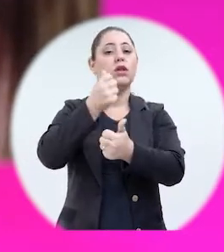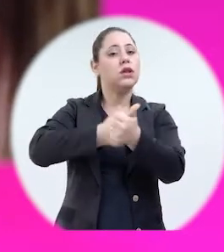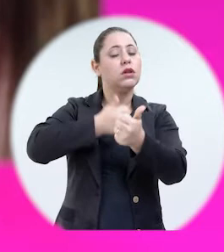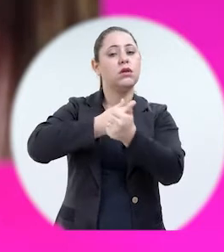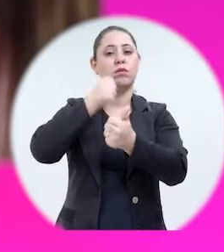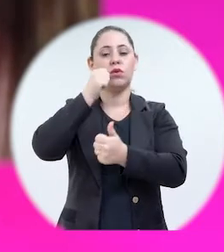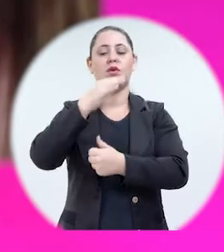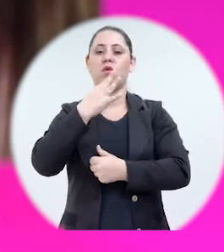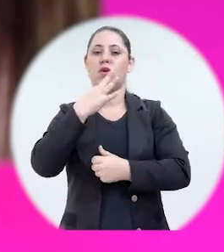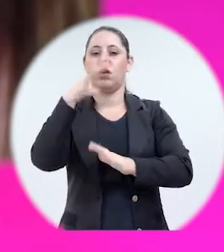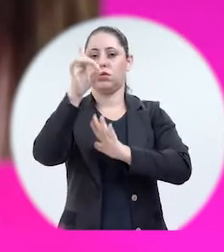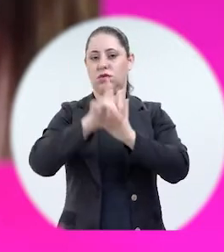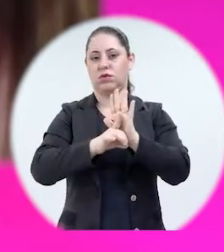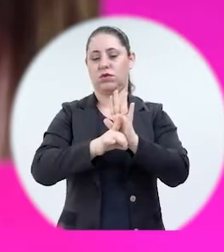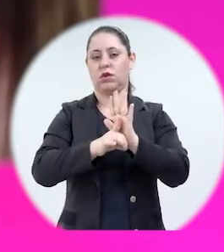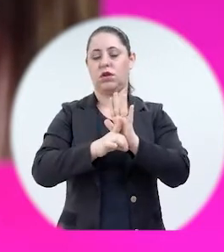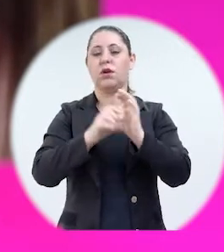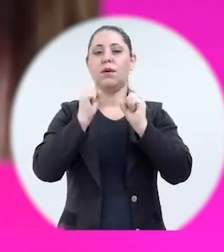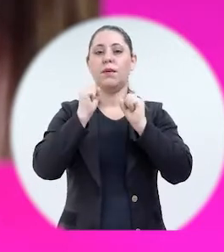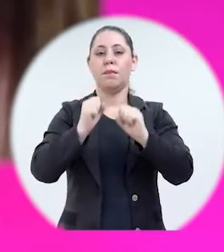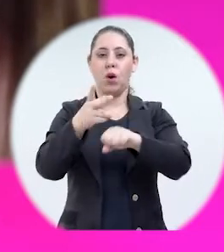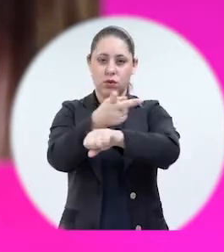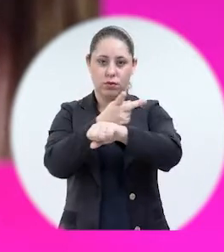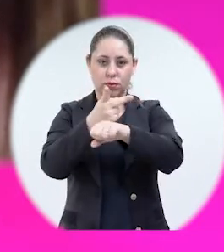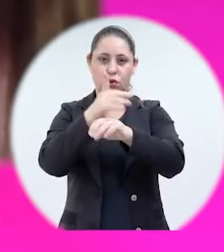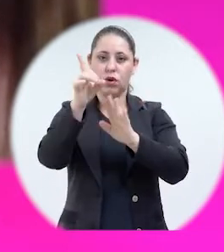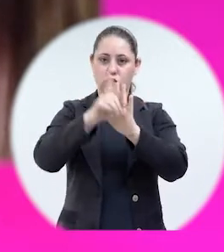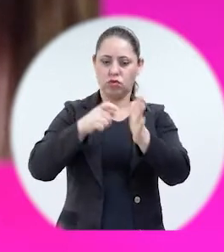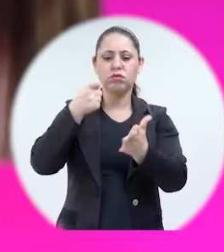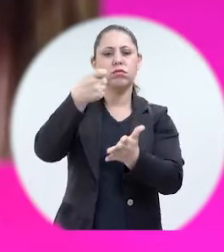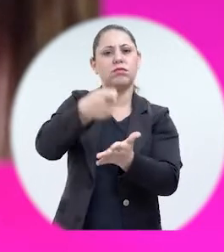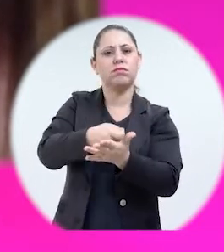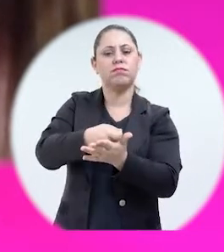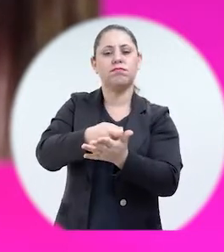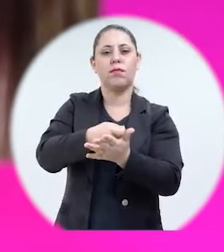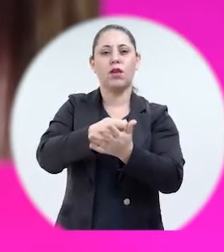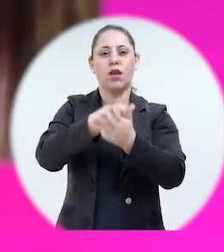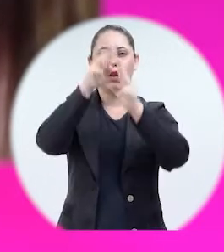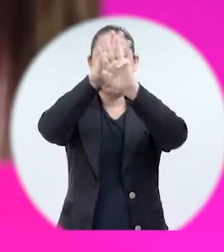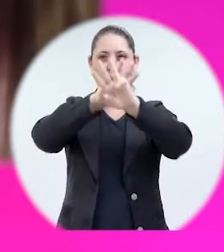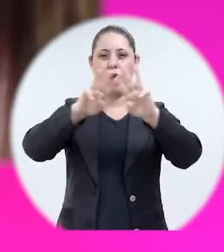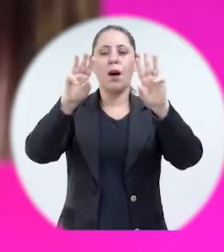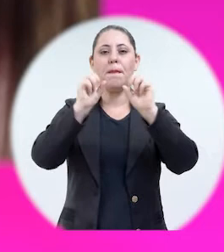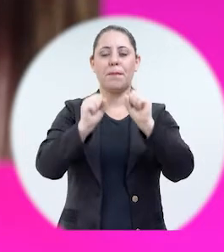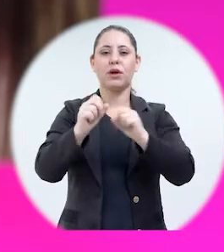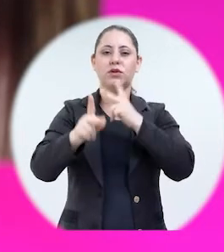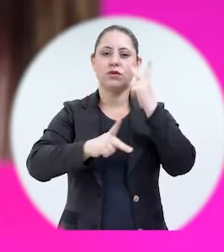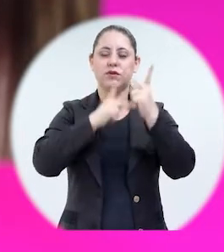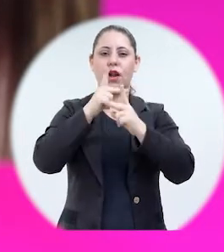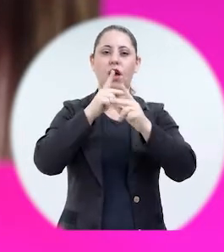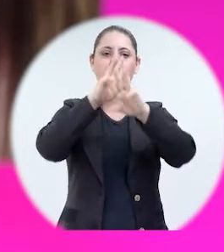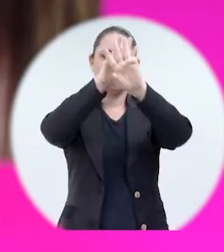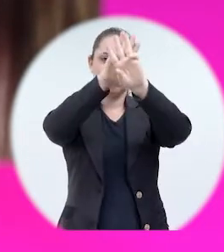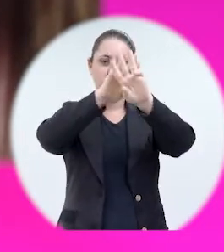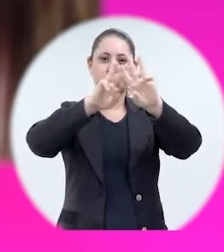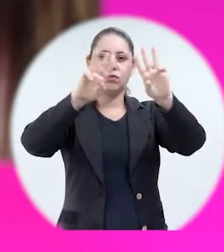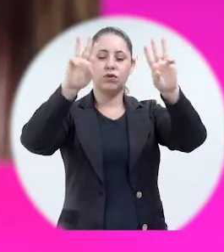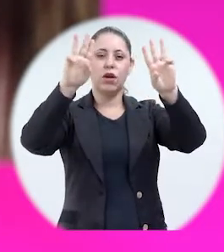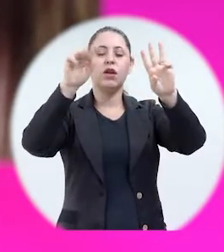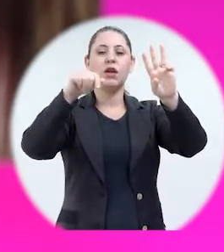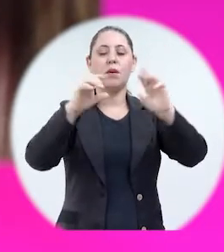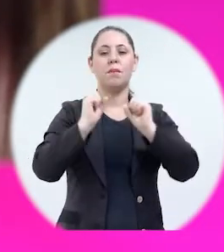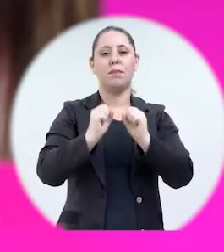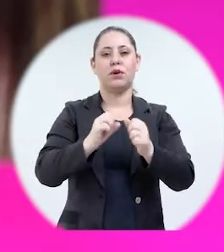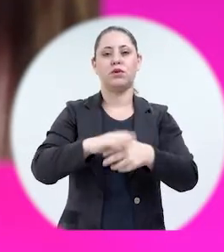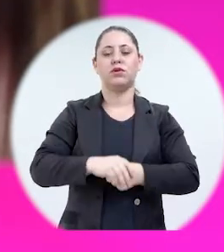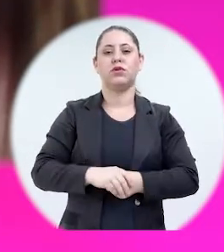as mulheres conheçam seus direitos e assim possam buscá-los. A nossa plataforma, Lívia, eu acho que eu posso falar, né, qual é o endereço, no